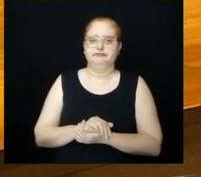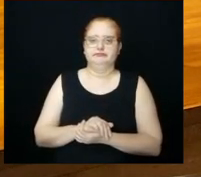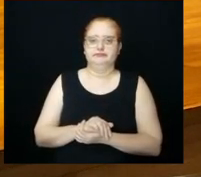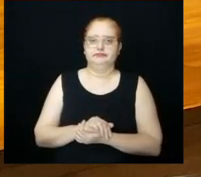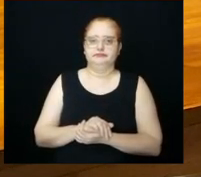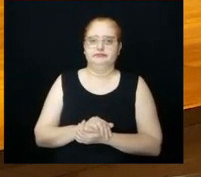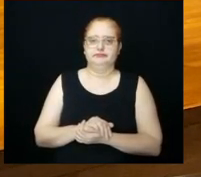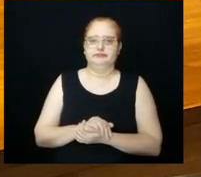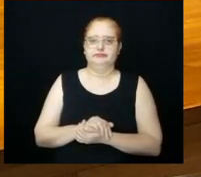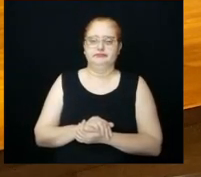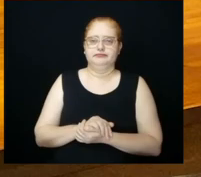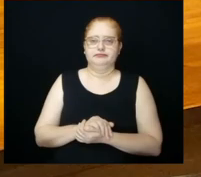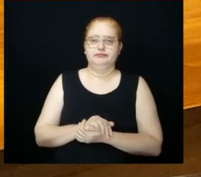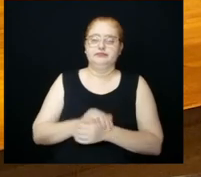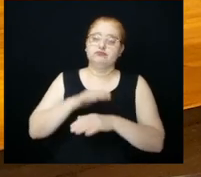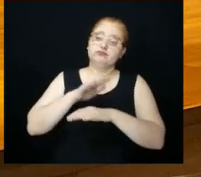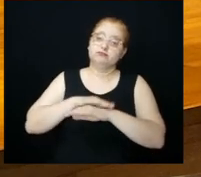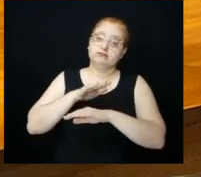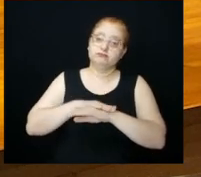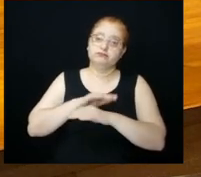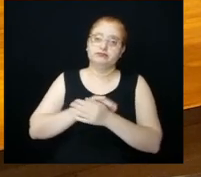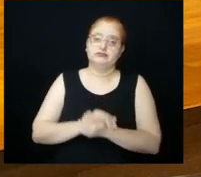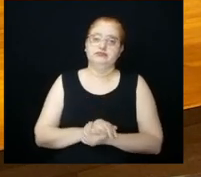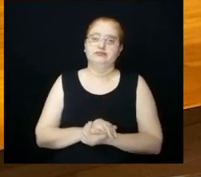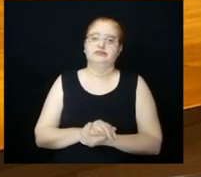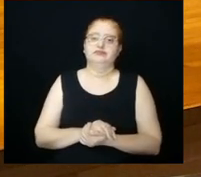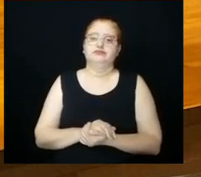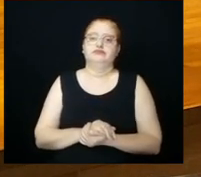E, bem, num determinado momento,